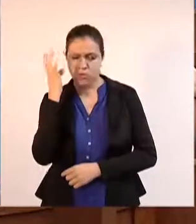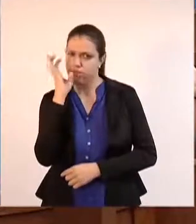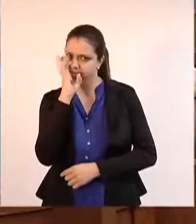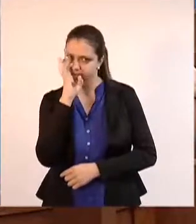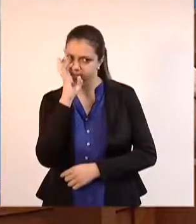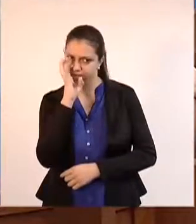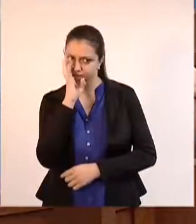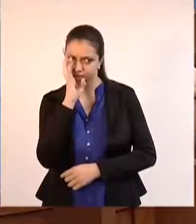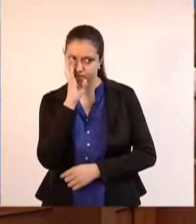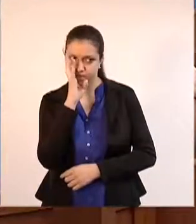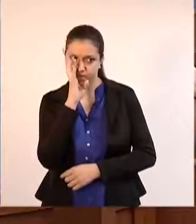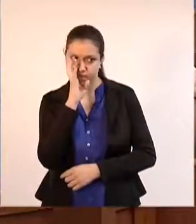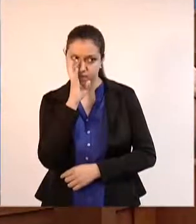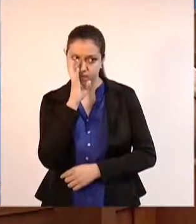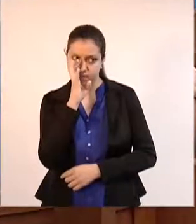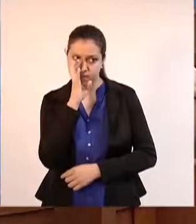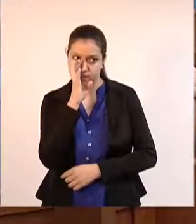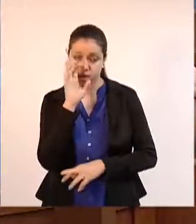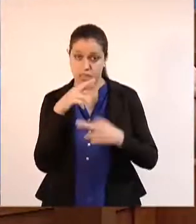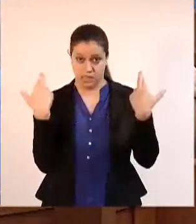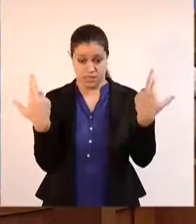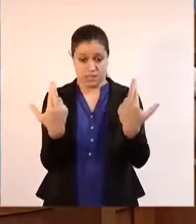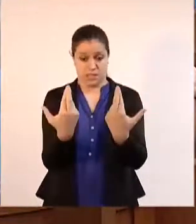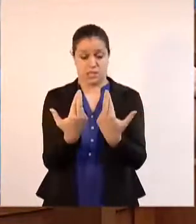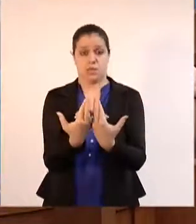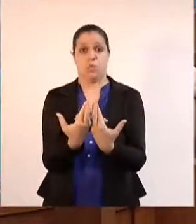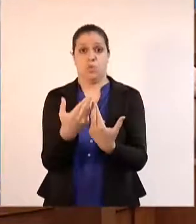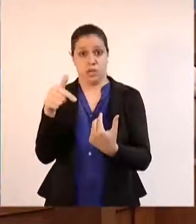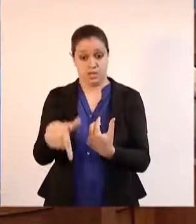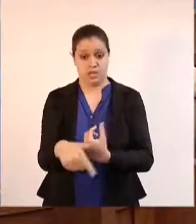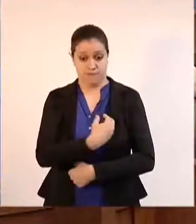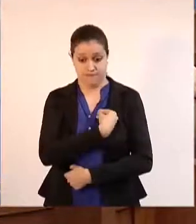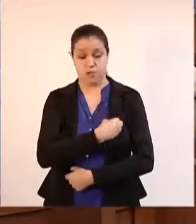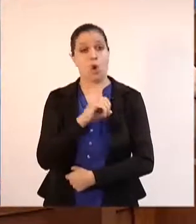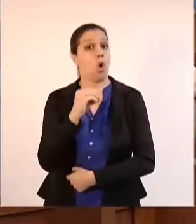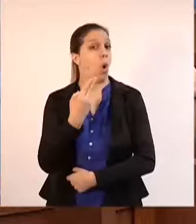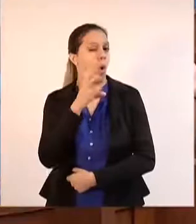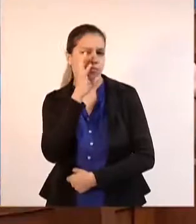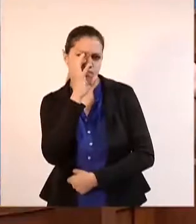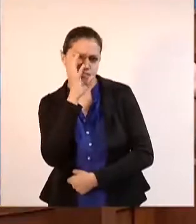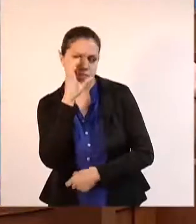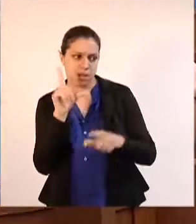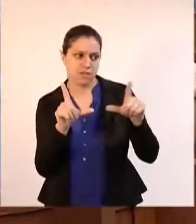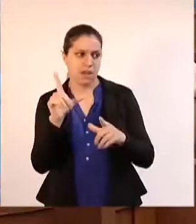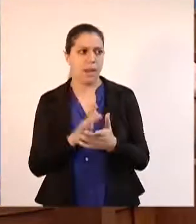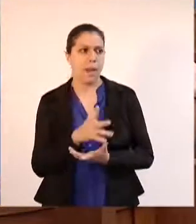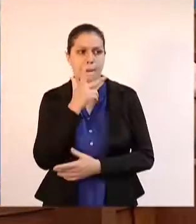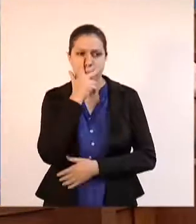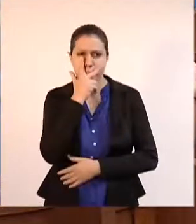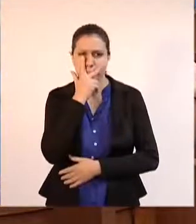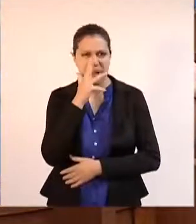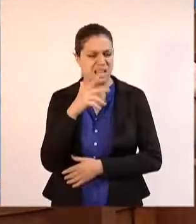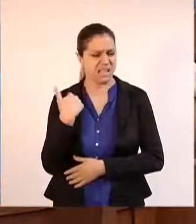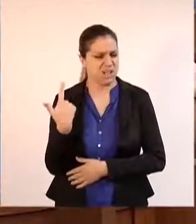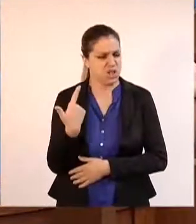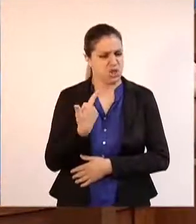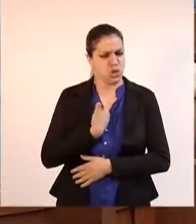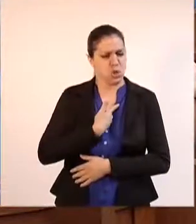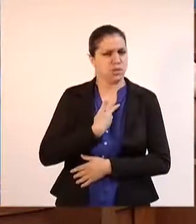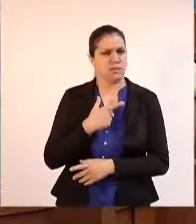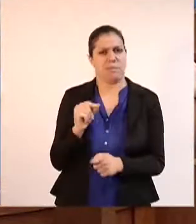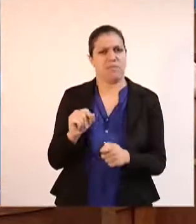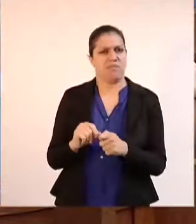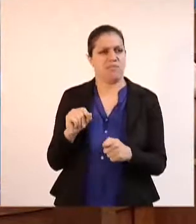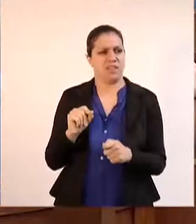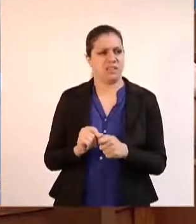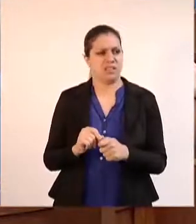neste plenário, ou quem está acompanhando esta sessão, tem a impressão de que nós estamos alterando